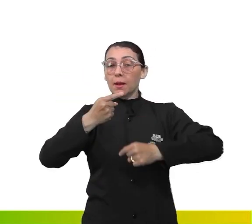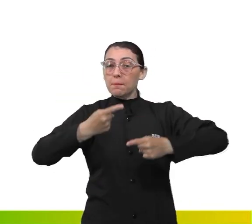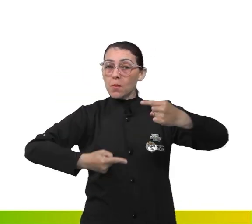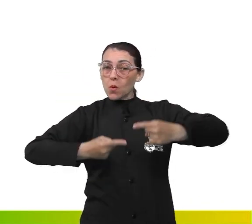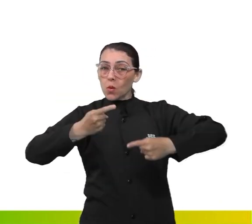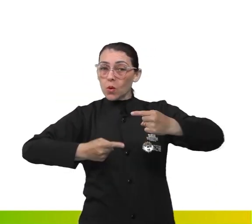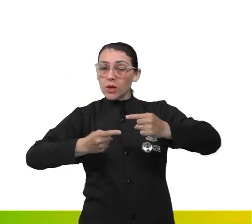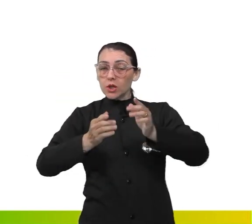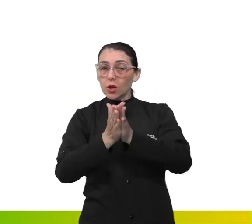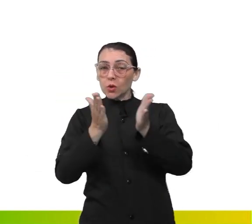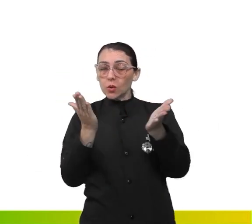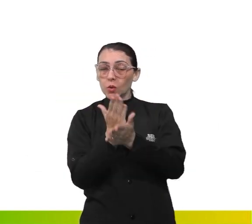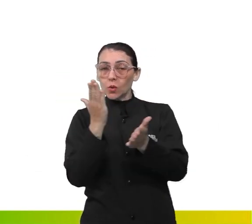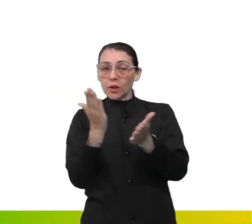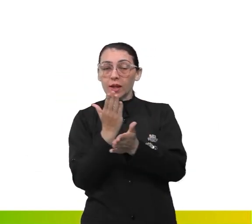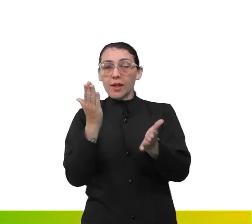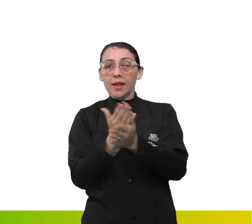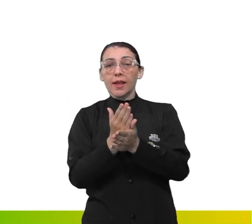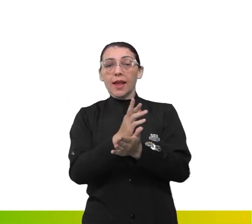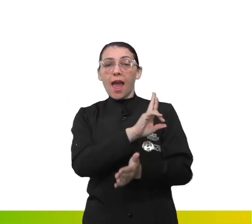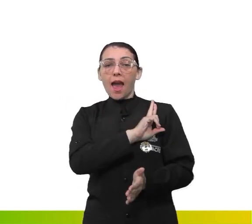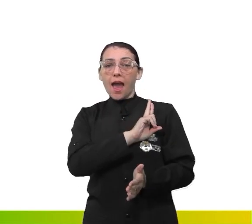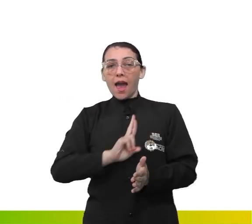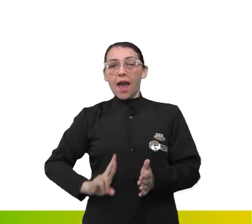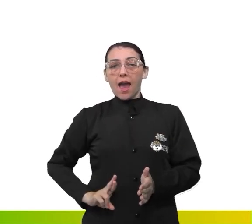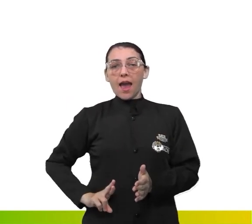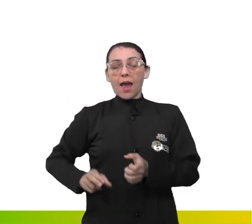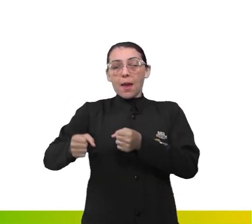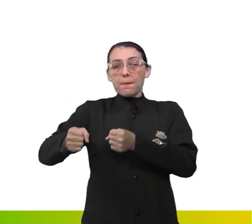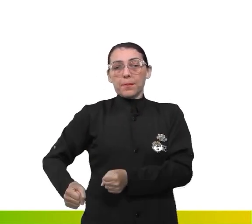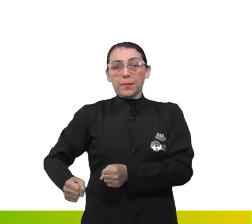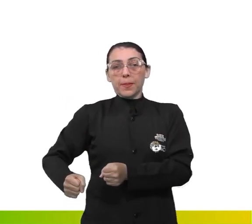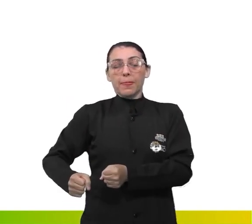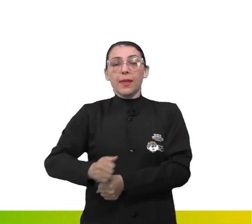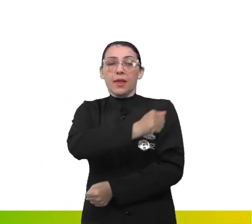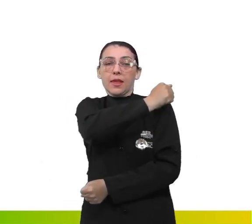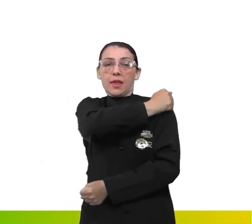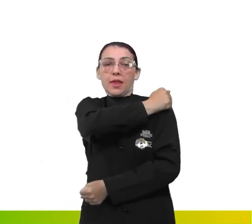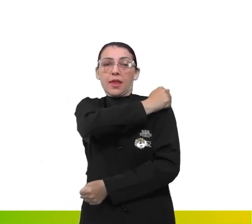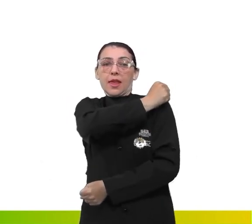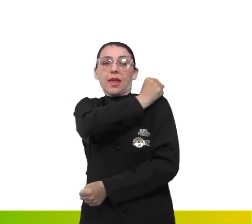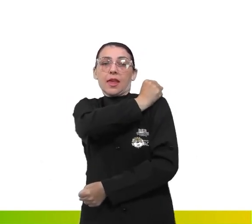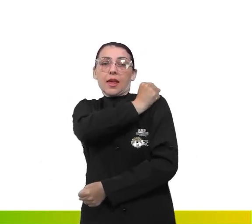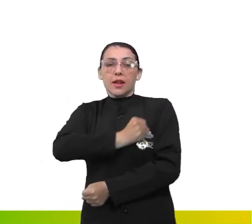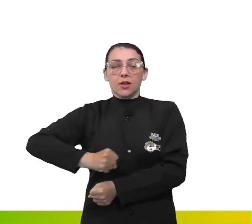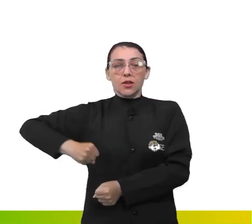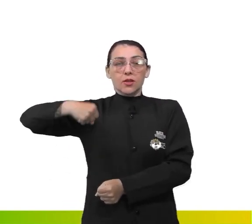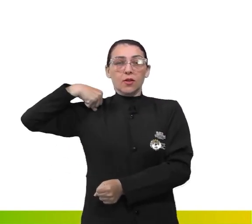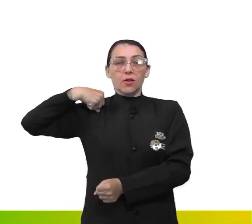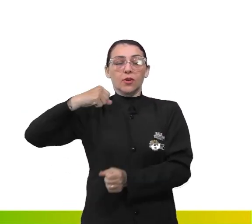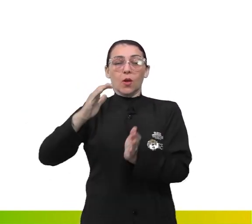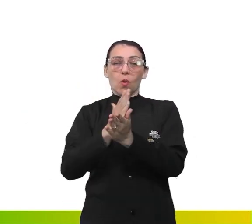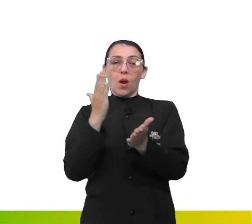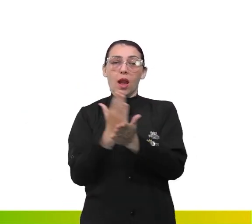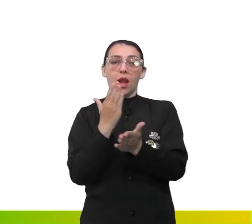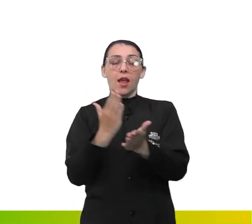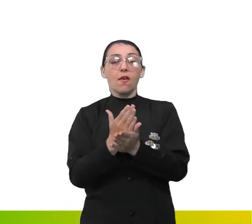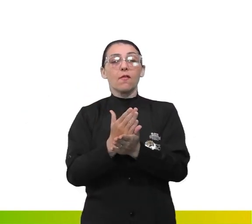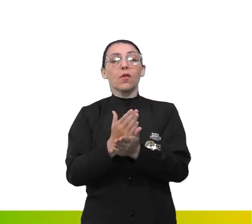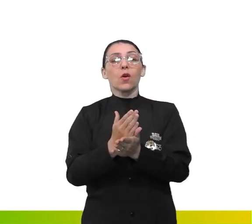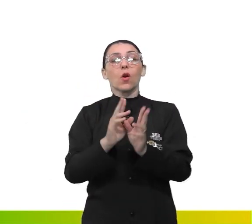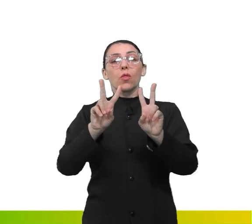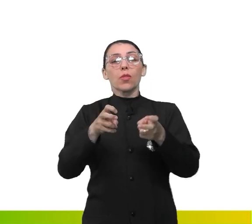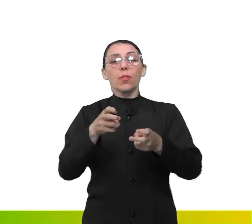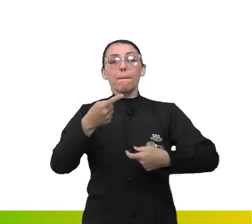política no livro intitulado A República e Aristóteles no livro intitulado Política. Então, quais são os